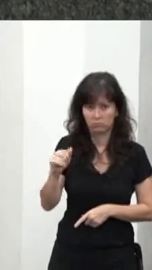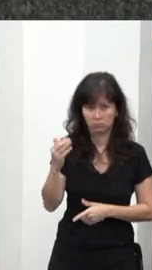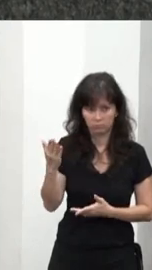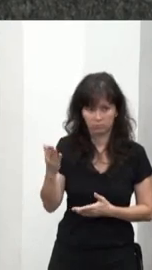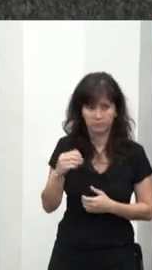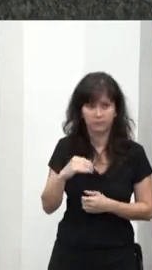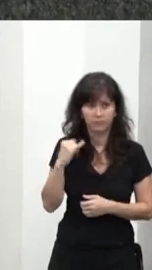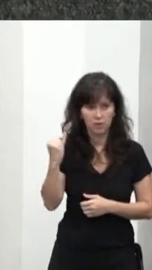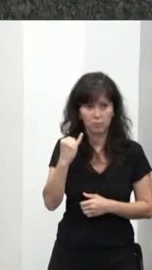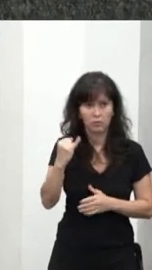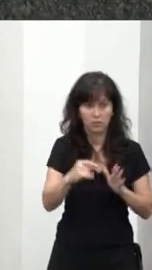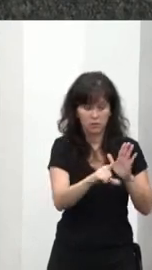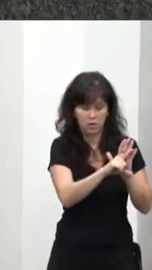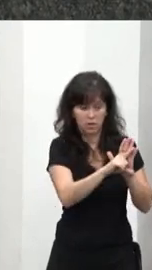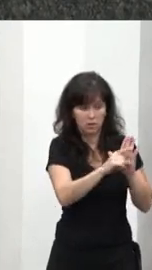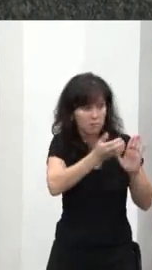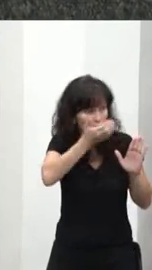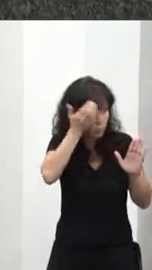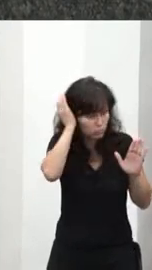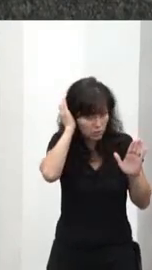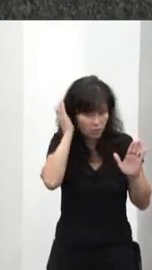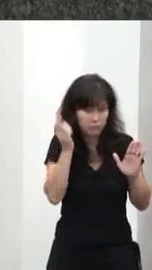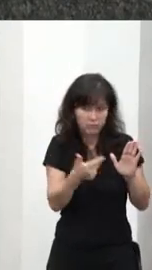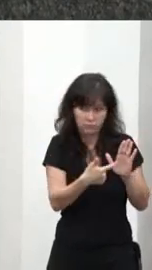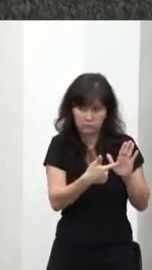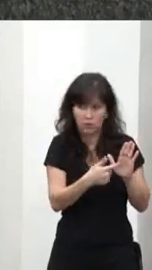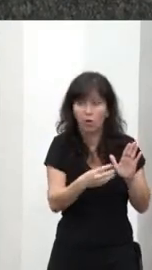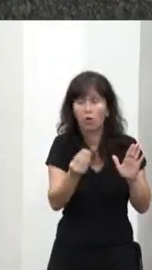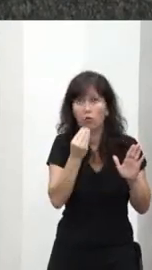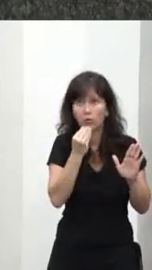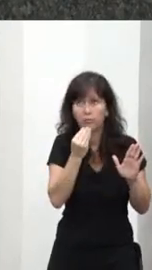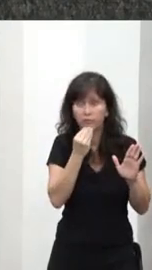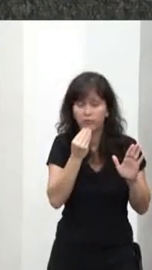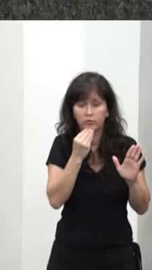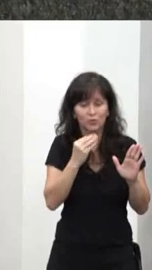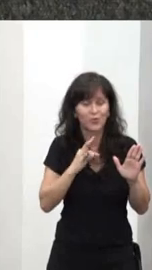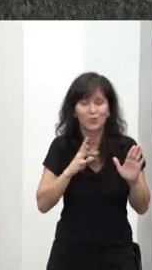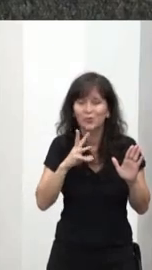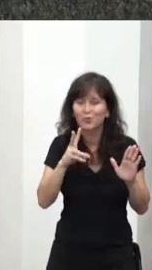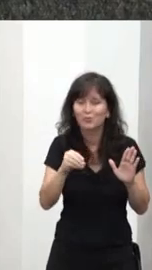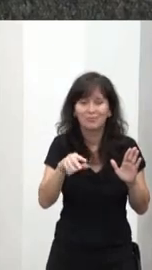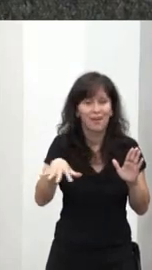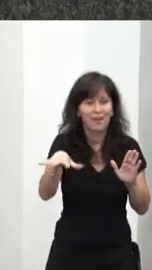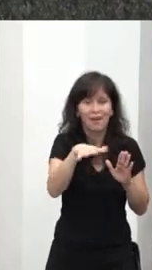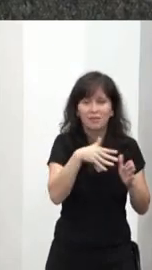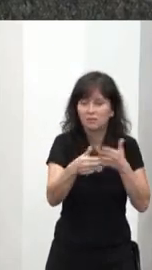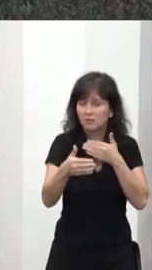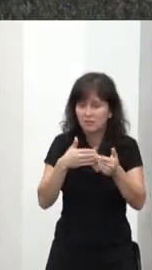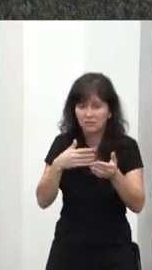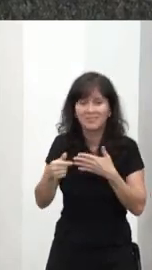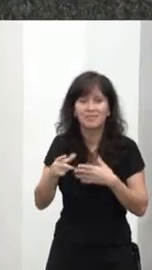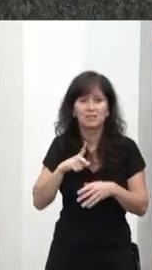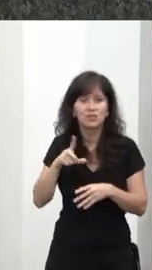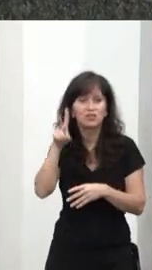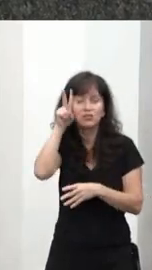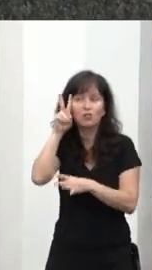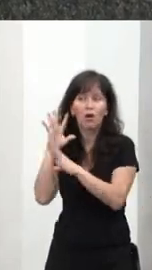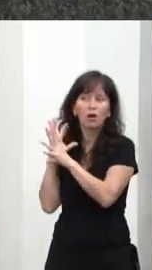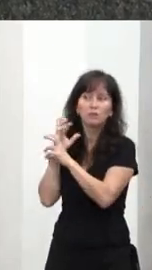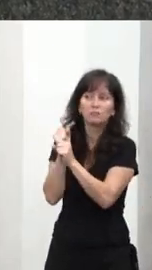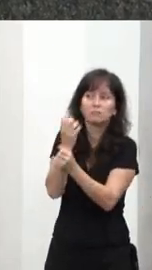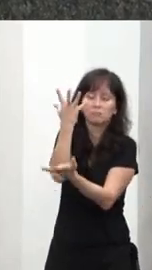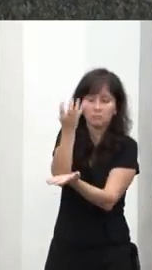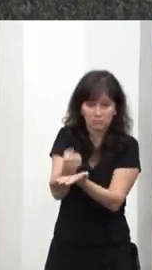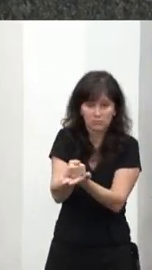na lei para o Gustavo é óbvio né e tudo gera alegado todas as áreas e tal mas é muito importante que dentro do audiovisual a gente